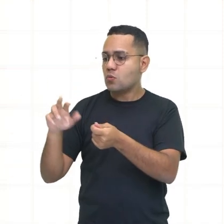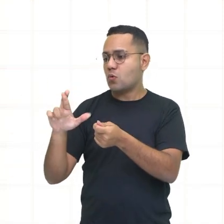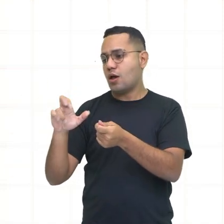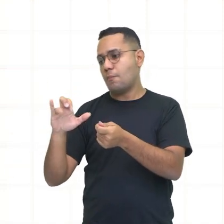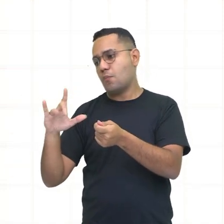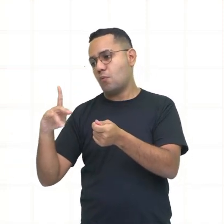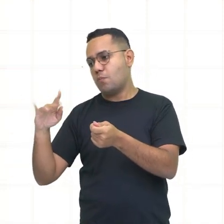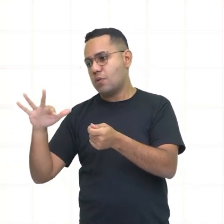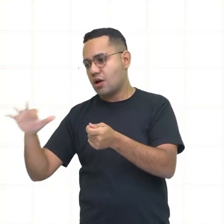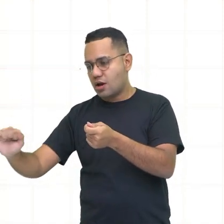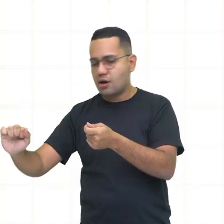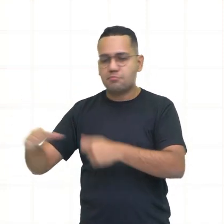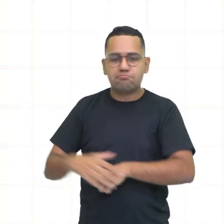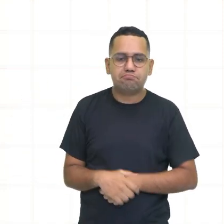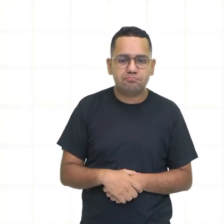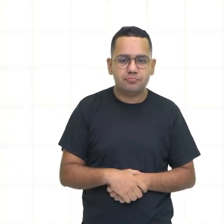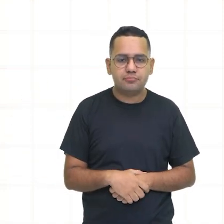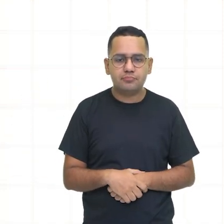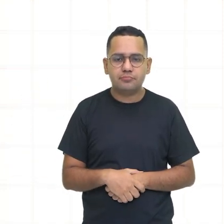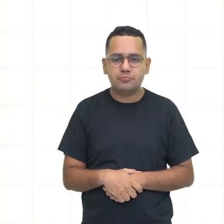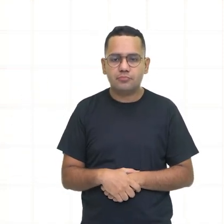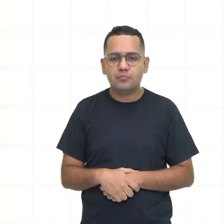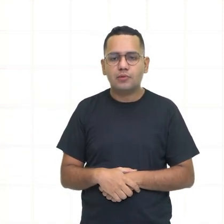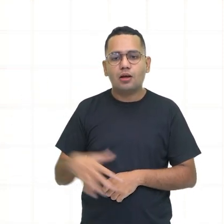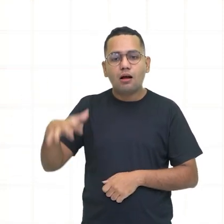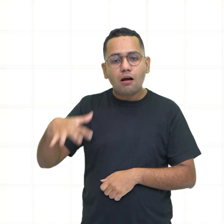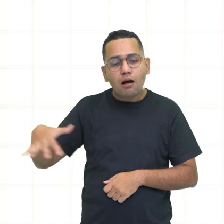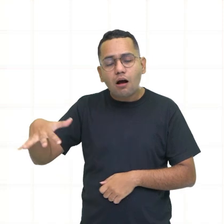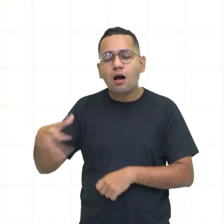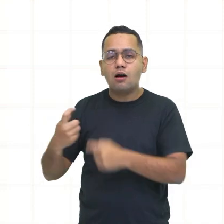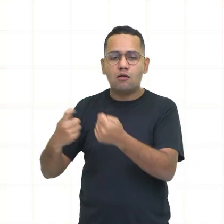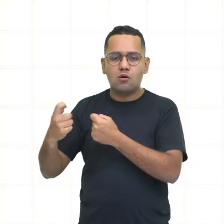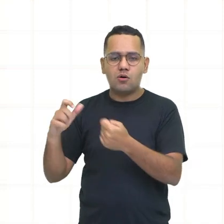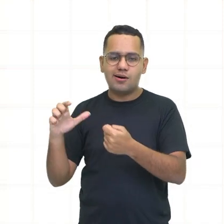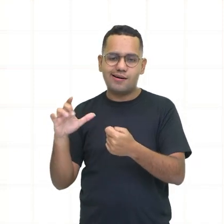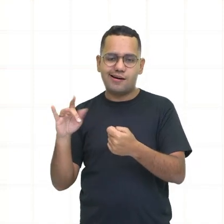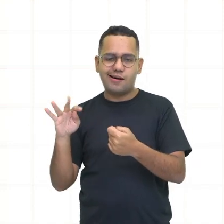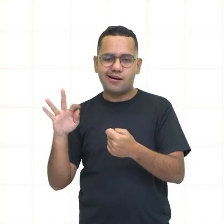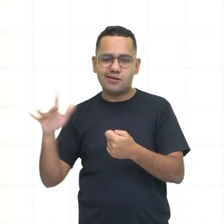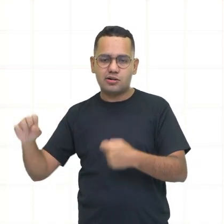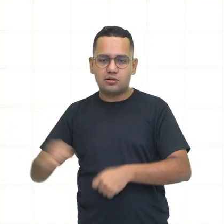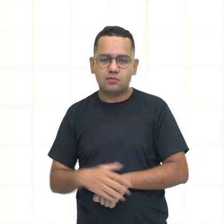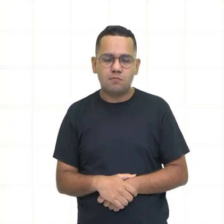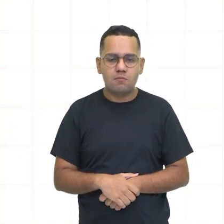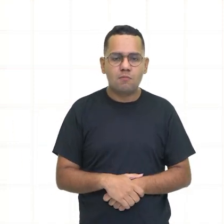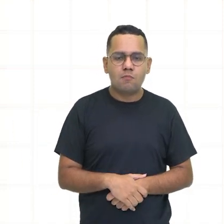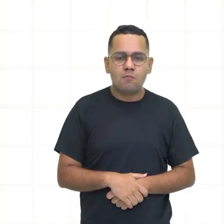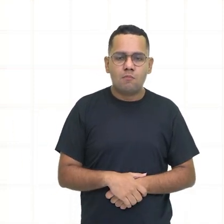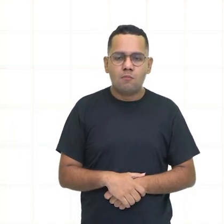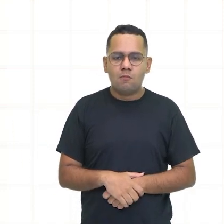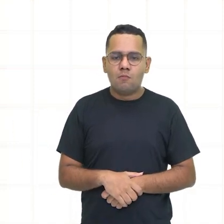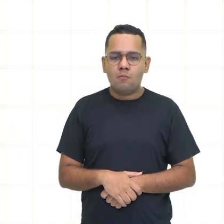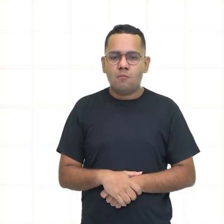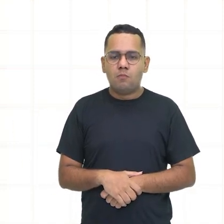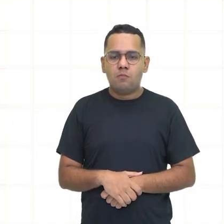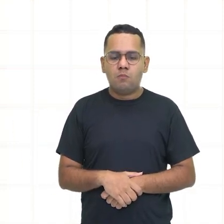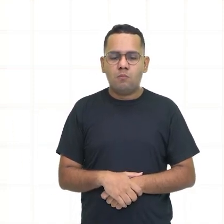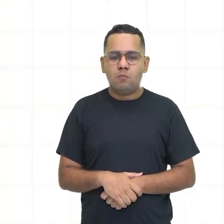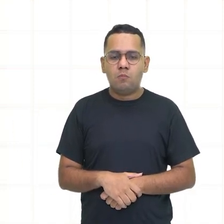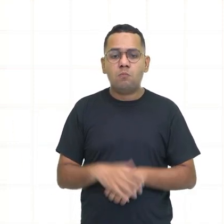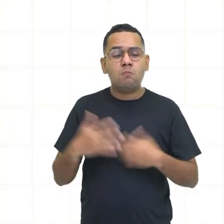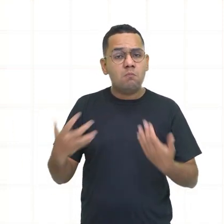republicano, estabelecimento de um regime castilhista e marginalização dos